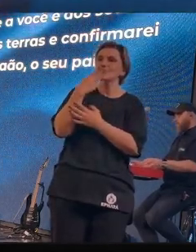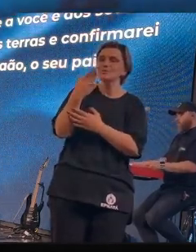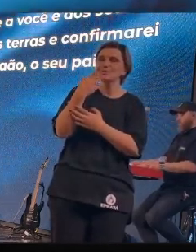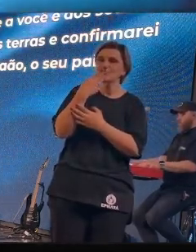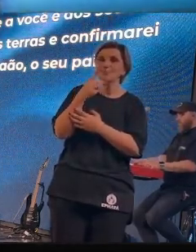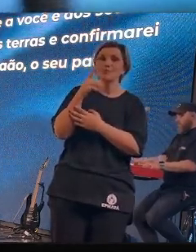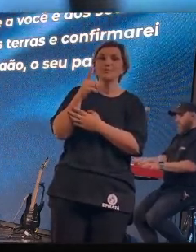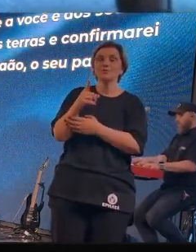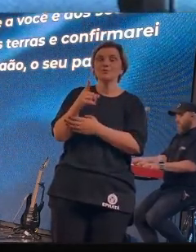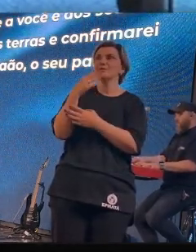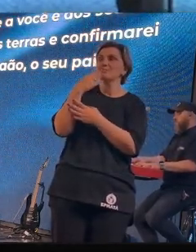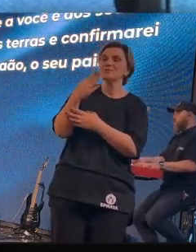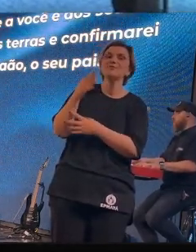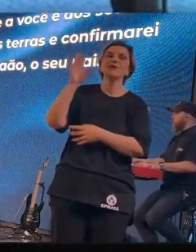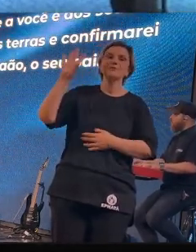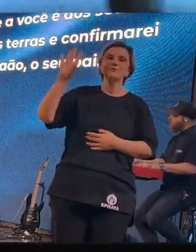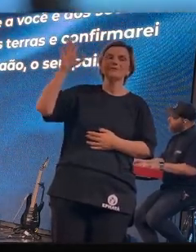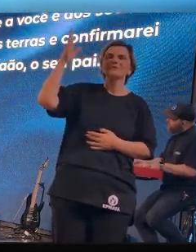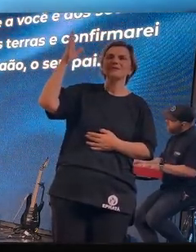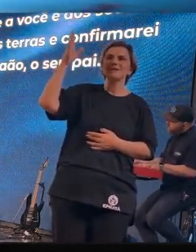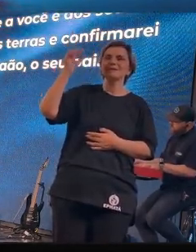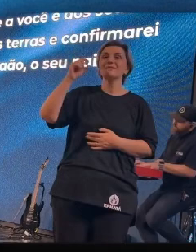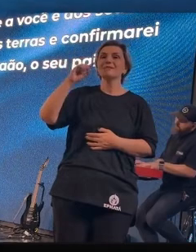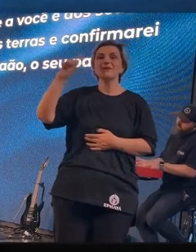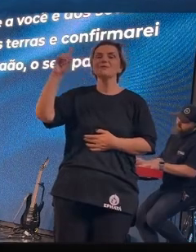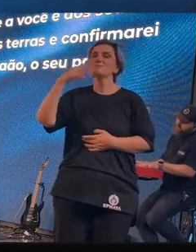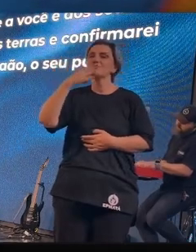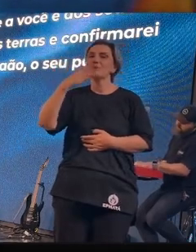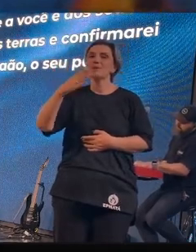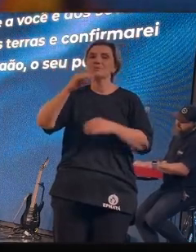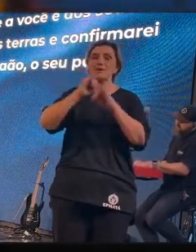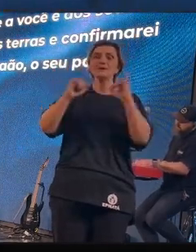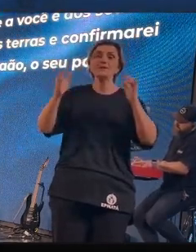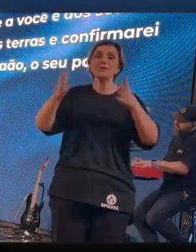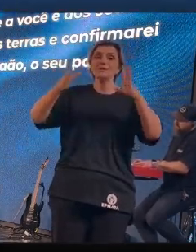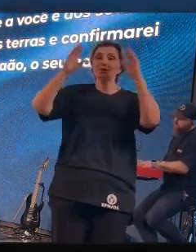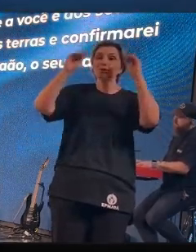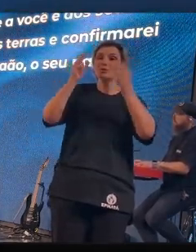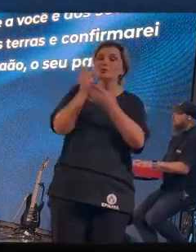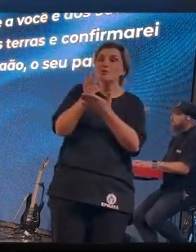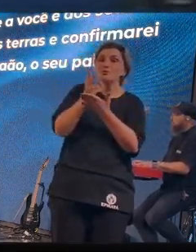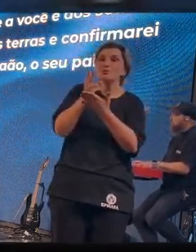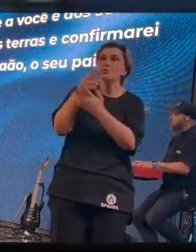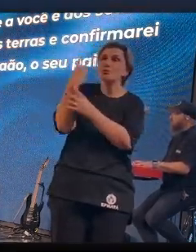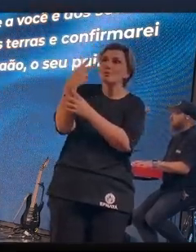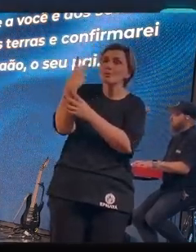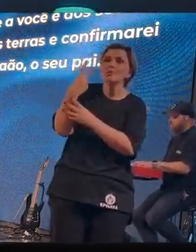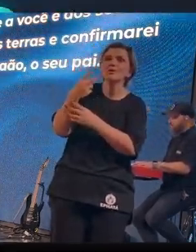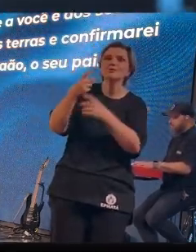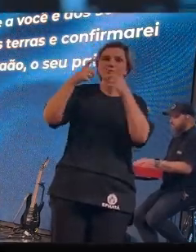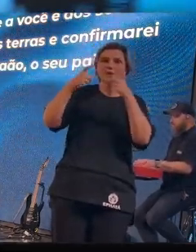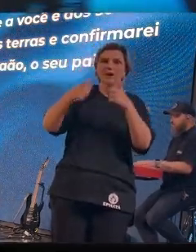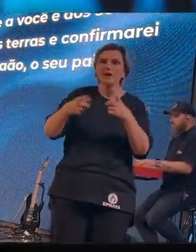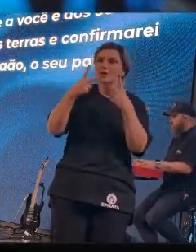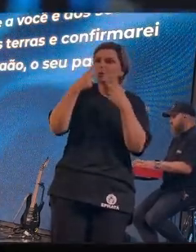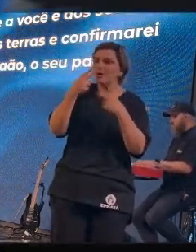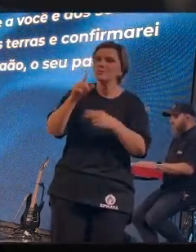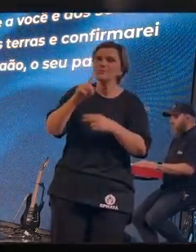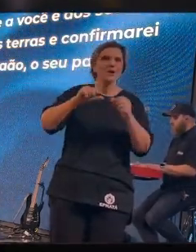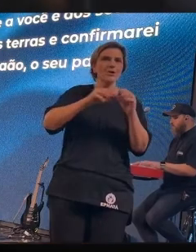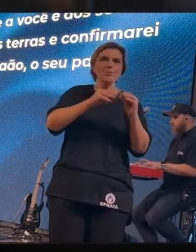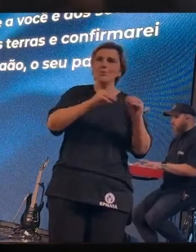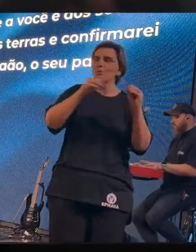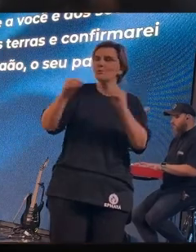aquilo que você está pedindo vai acontecer. Deus me pede para dizer nessa noite: continua procurando no mesmo lugar, não muda o